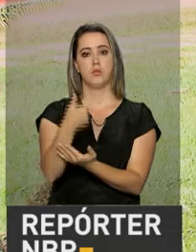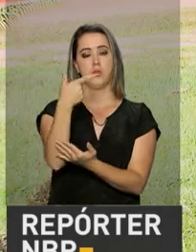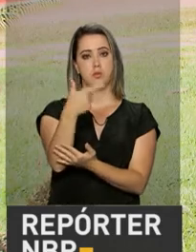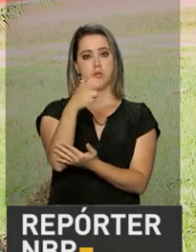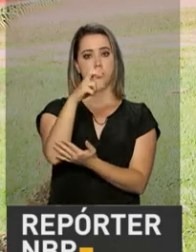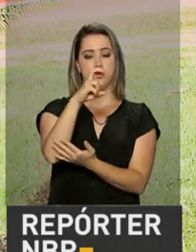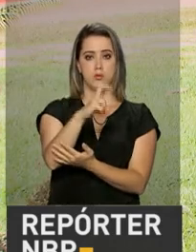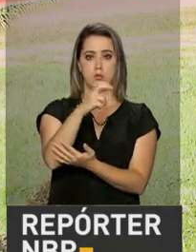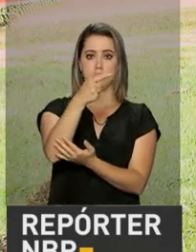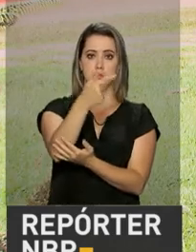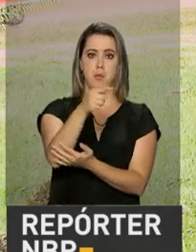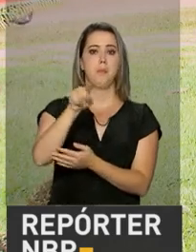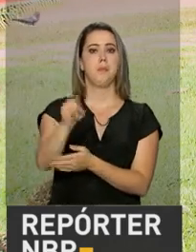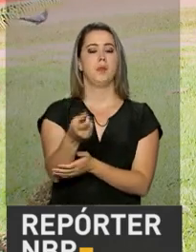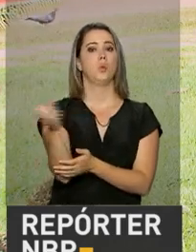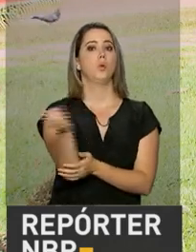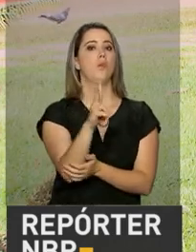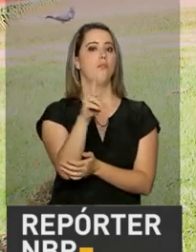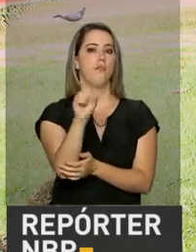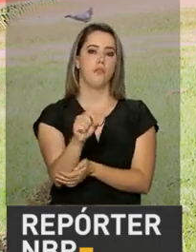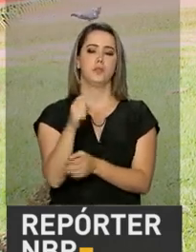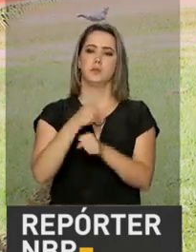novas vagas de ensino integral para o ciclo